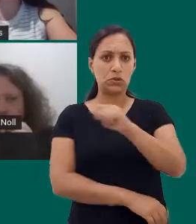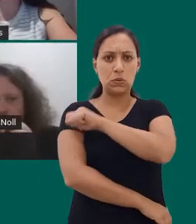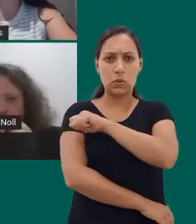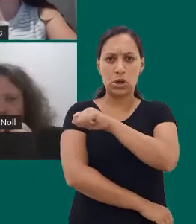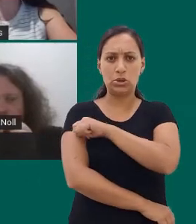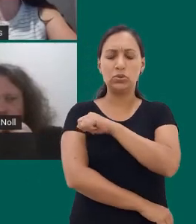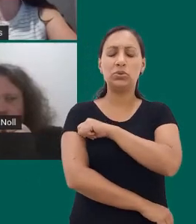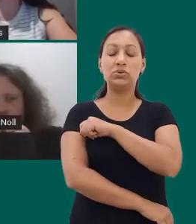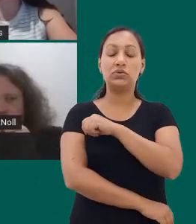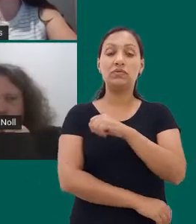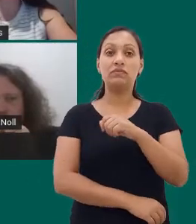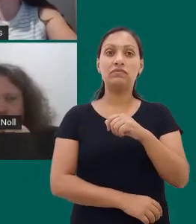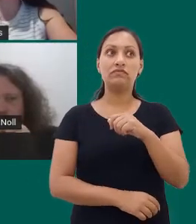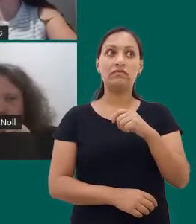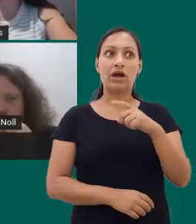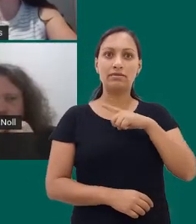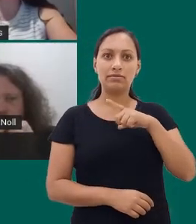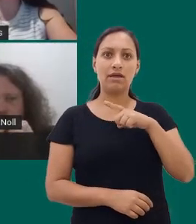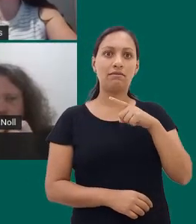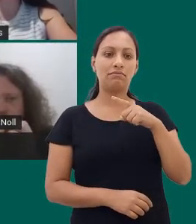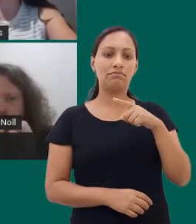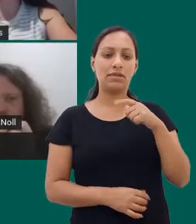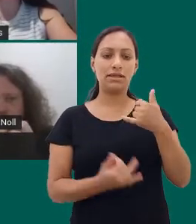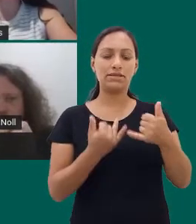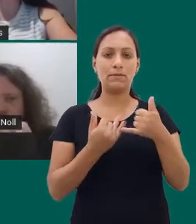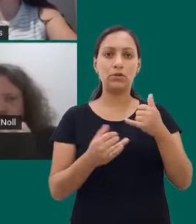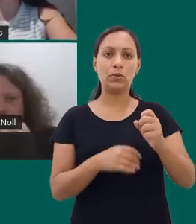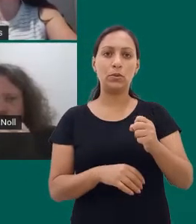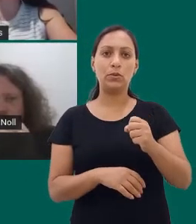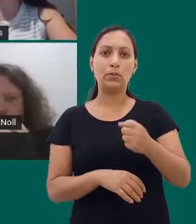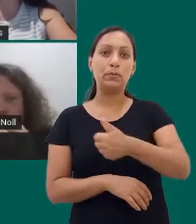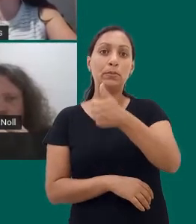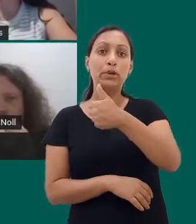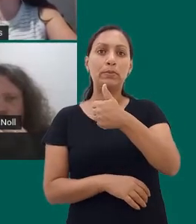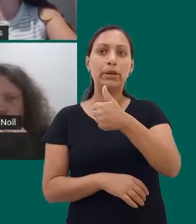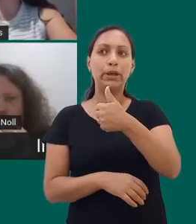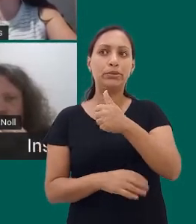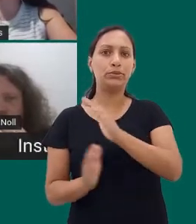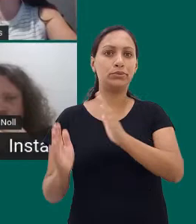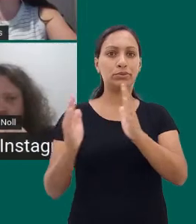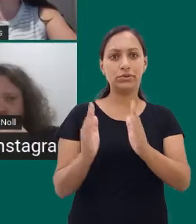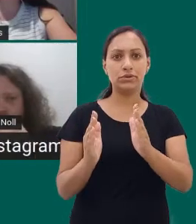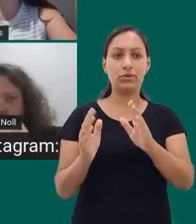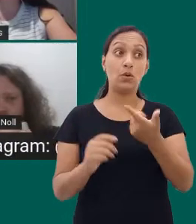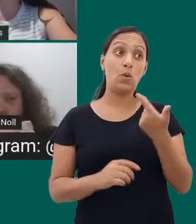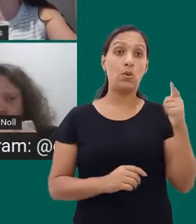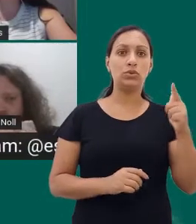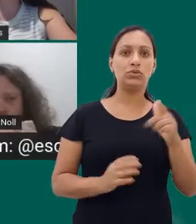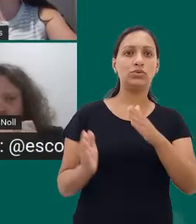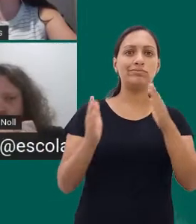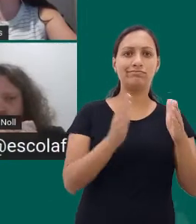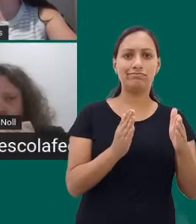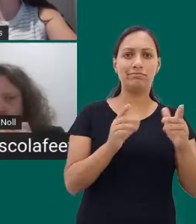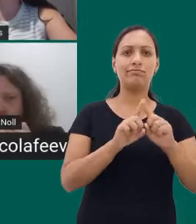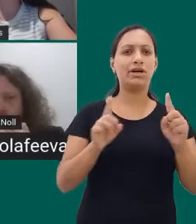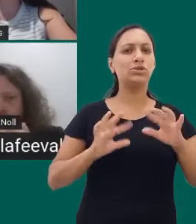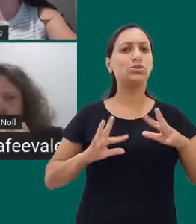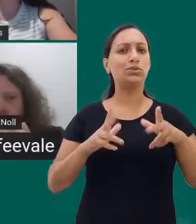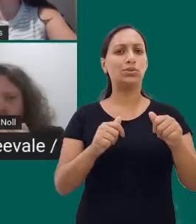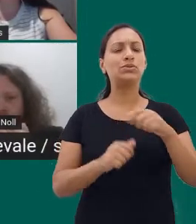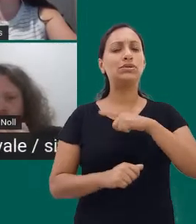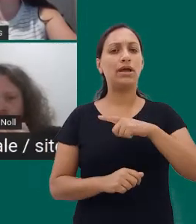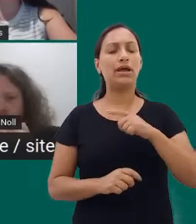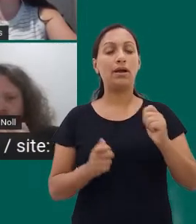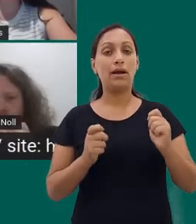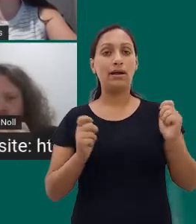conclusões que eu li aqui no primeiro ano do ciclo, e talvez outro lá no final do ciclo. Mas todos terão a oportunidade de alcançar